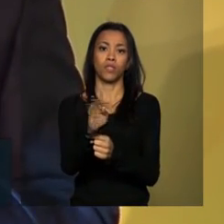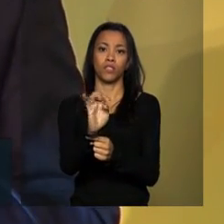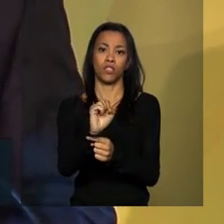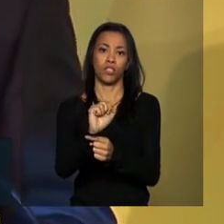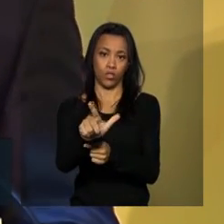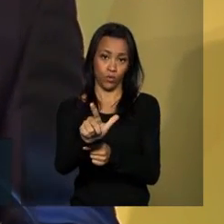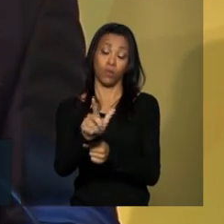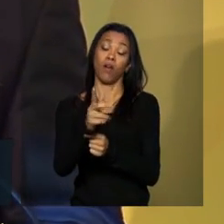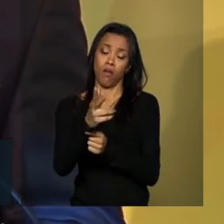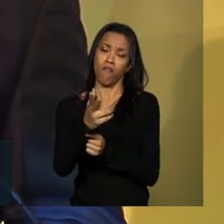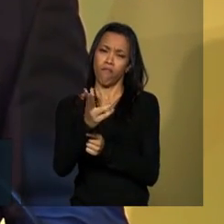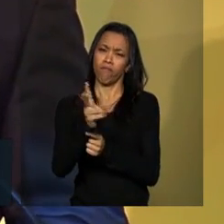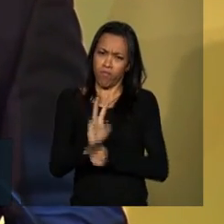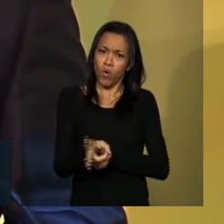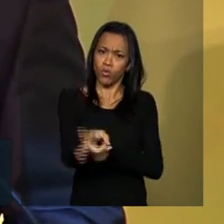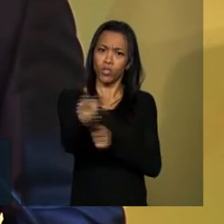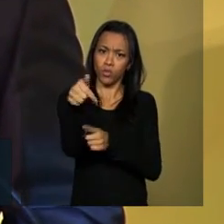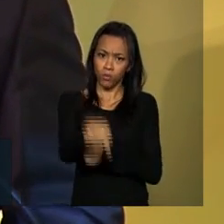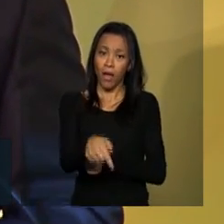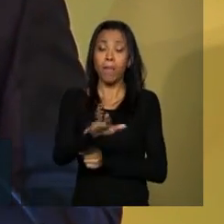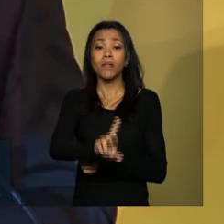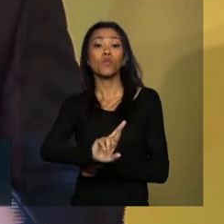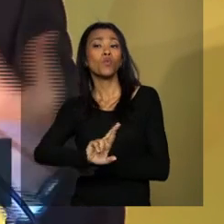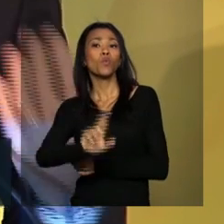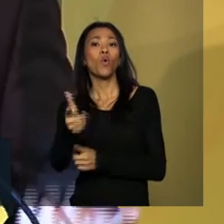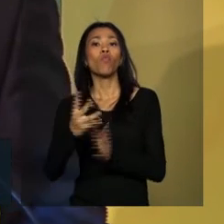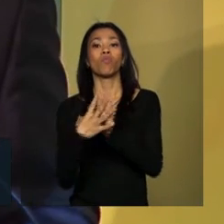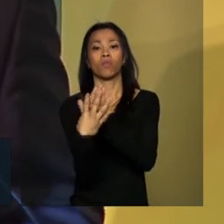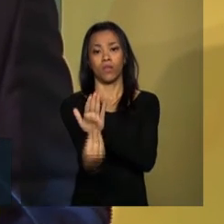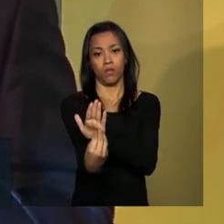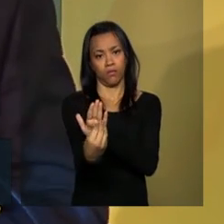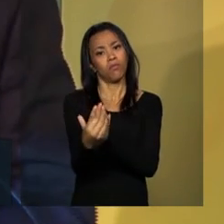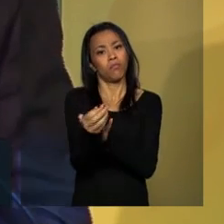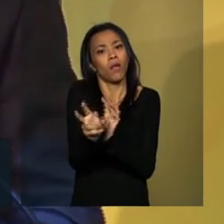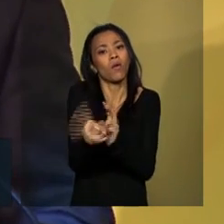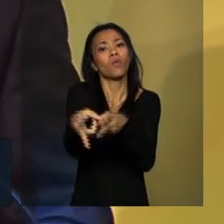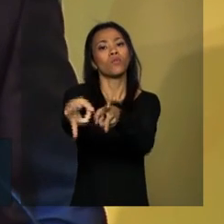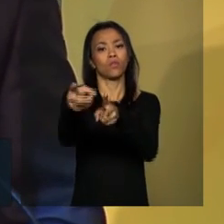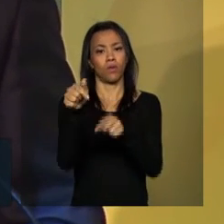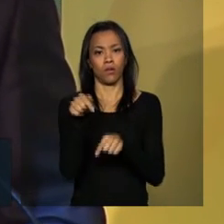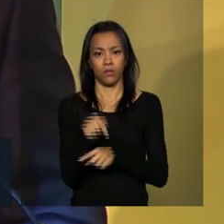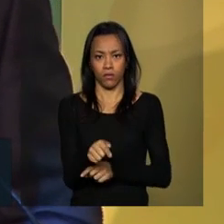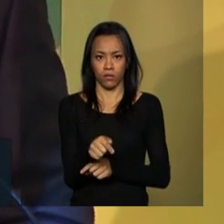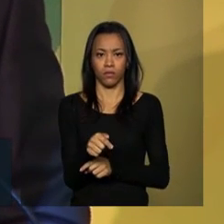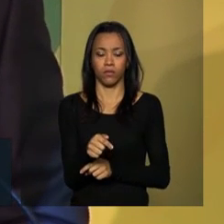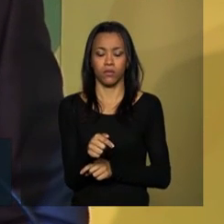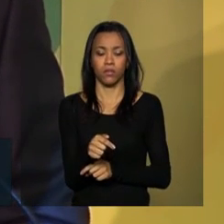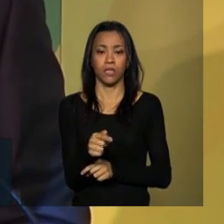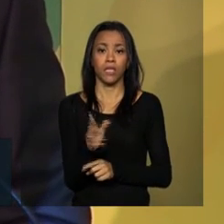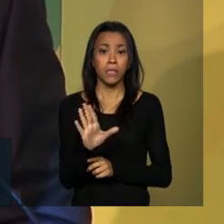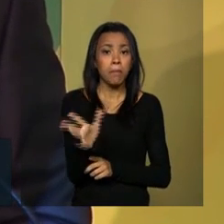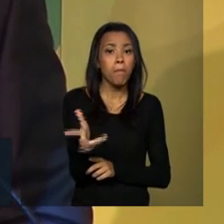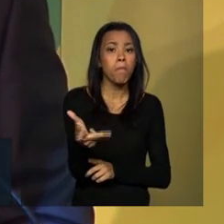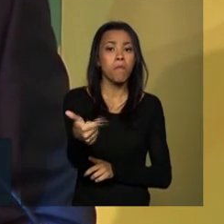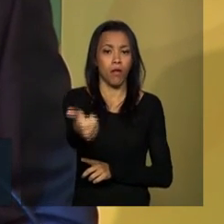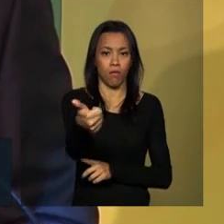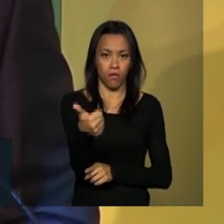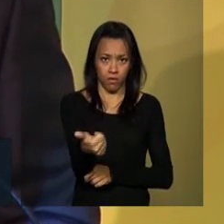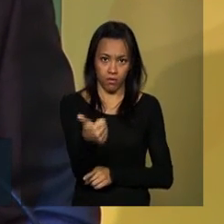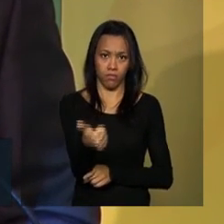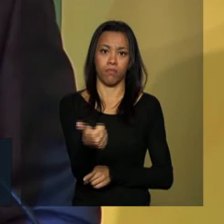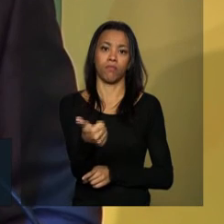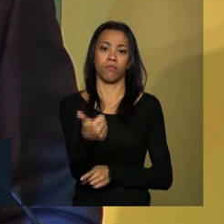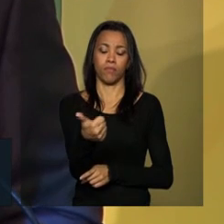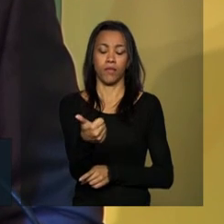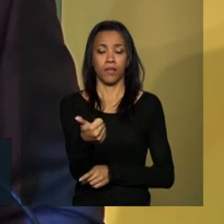empréstimos, mas com uma nova estrutura que o torna mais sustentável e que melhora o seu enfoque e tentamos agora